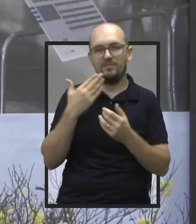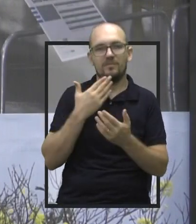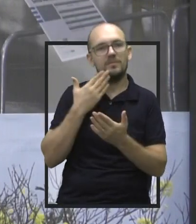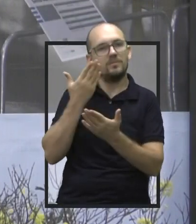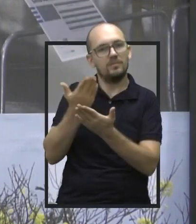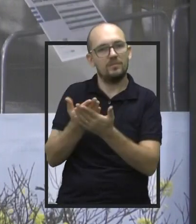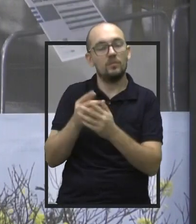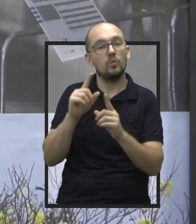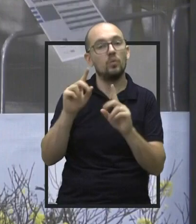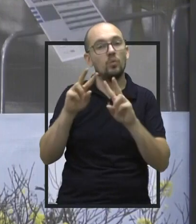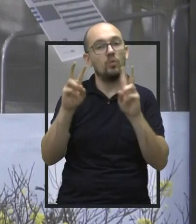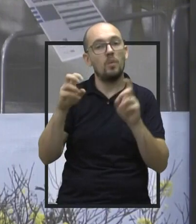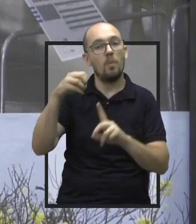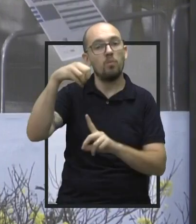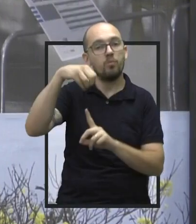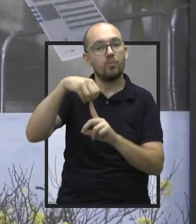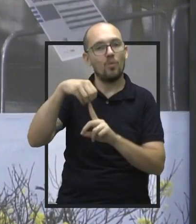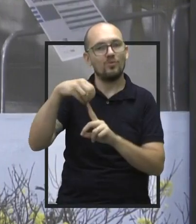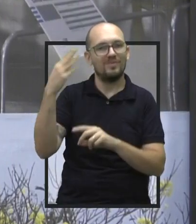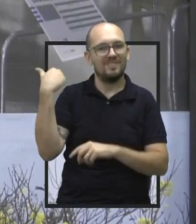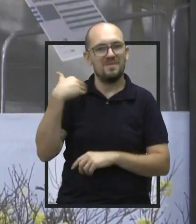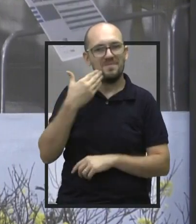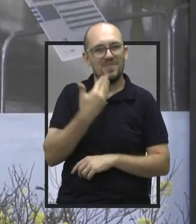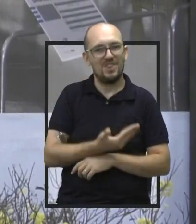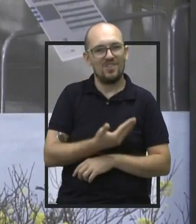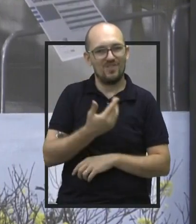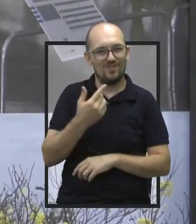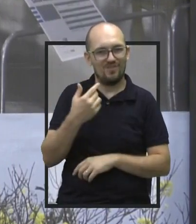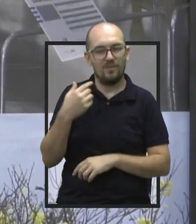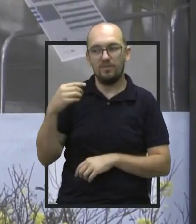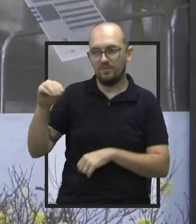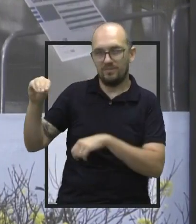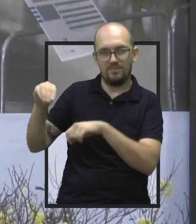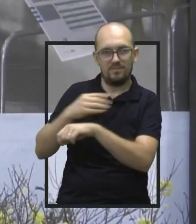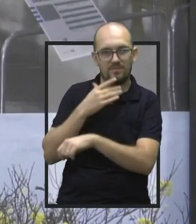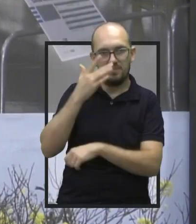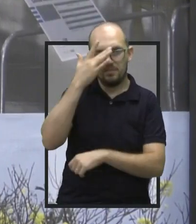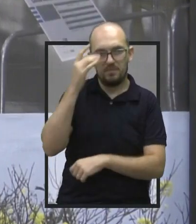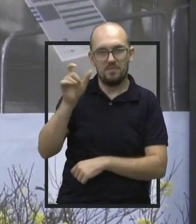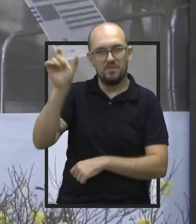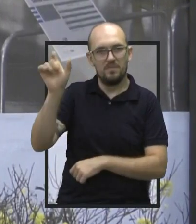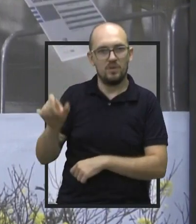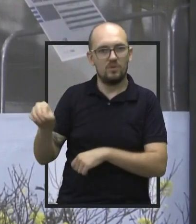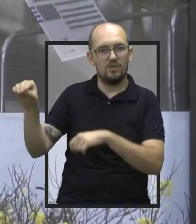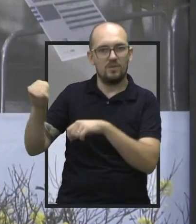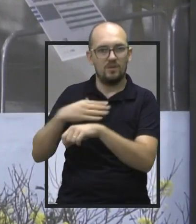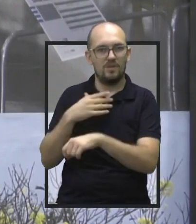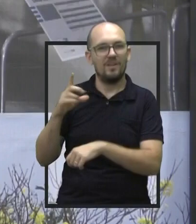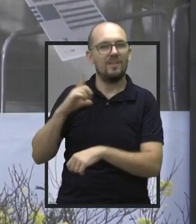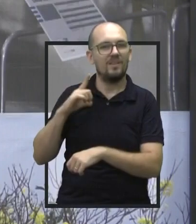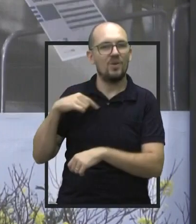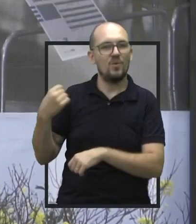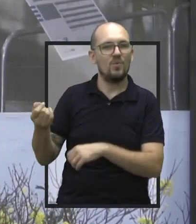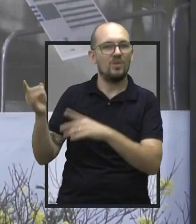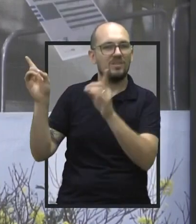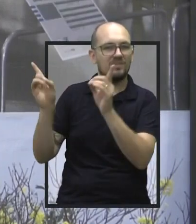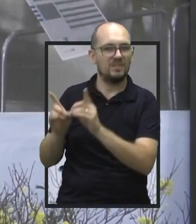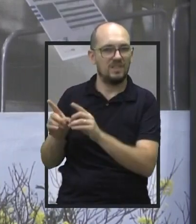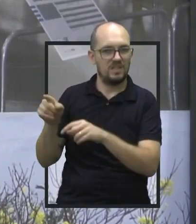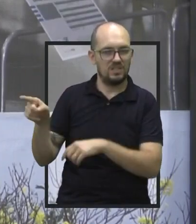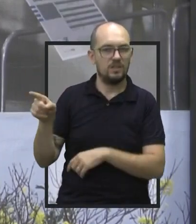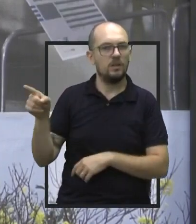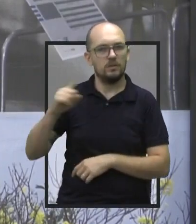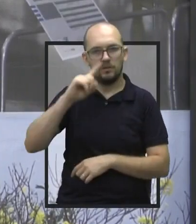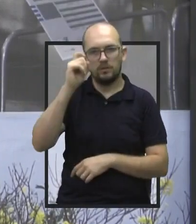sobre um ponto de ônibus que foi pedido. Isso. Até por conta de uma pessoa, né, de uma usuária que tem uma deficiência, e está